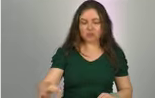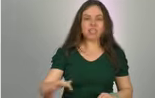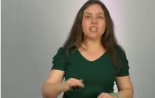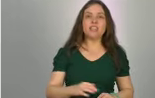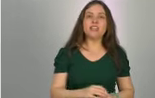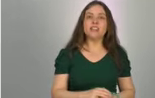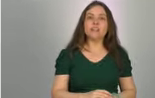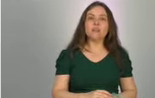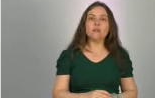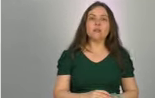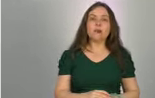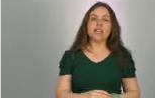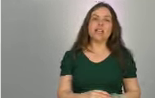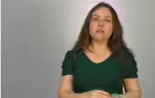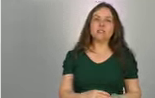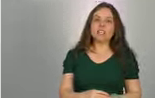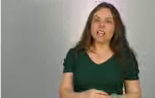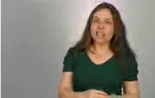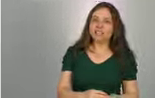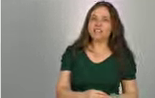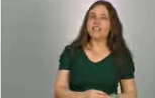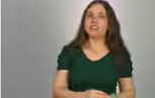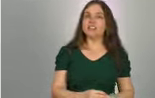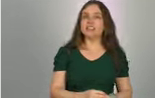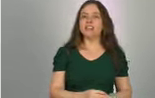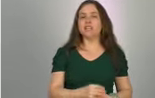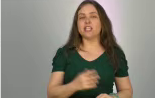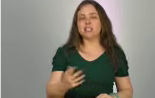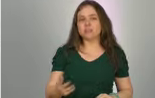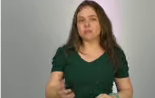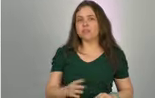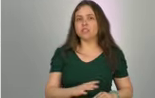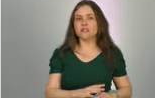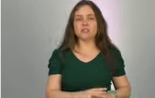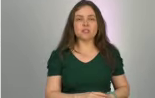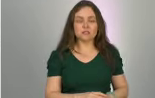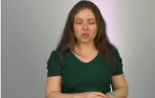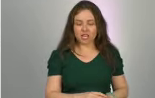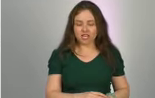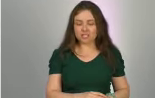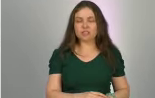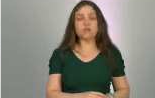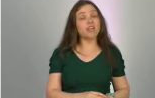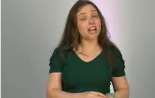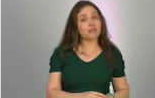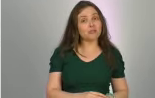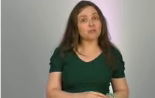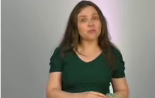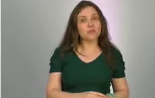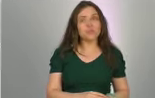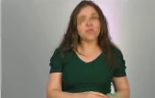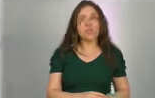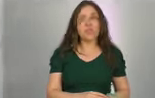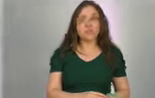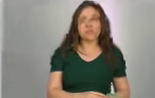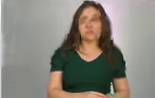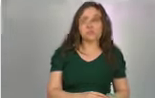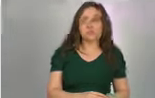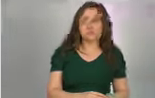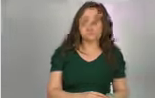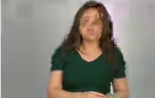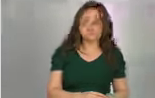bom e nós temos aqui para auxiliar na revelação das nossas experiências um gráfico